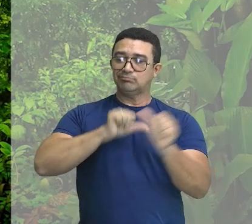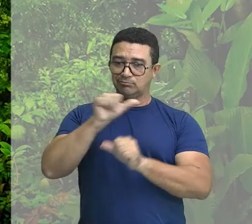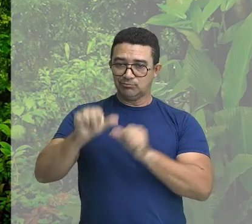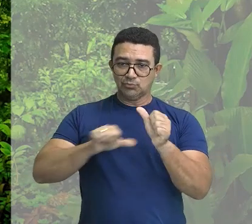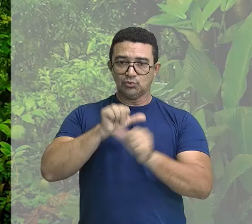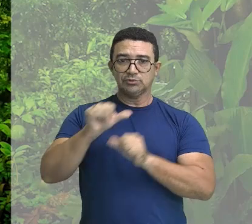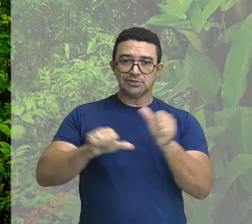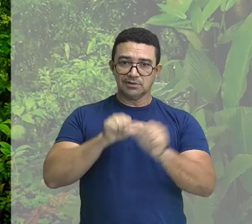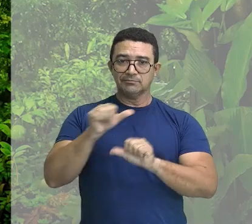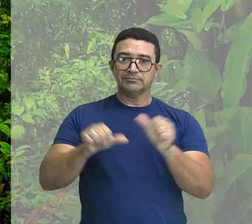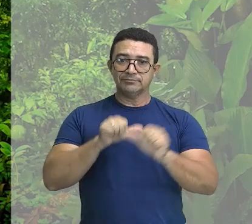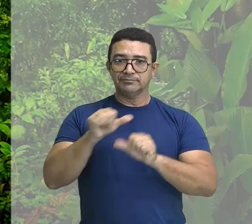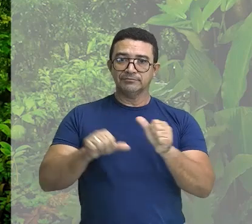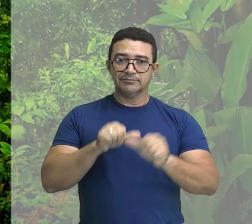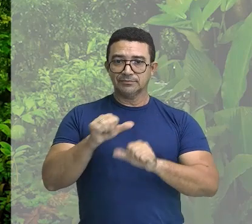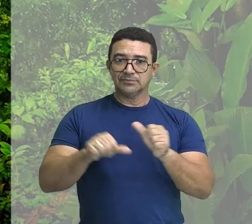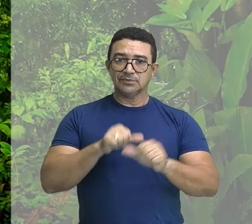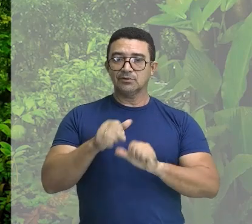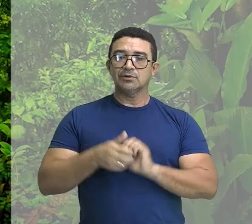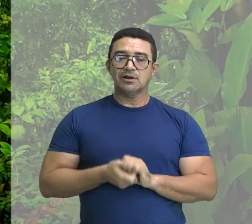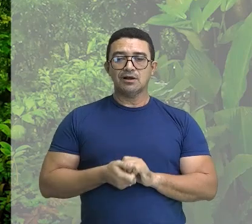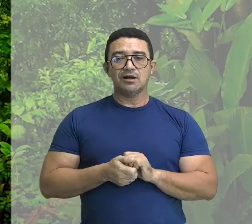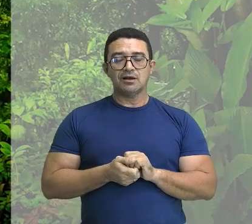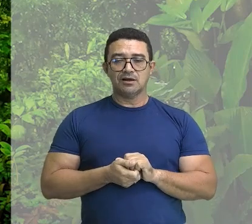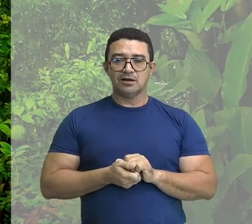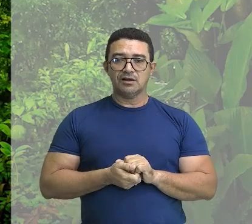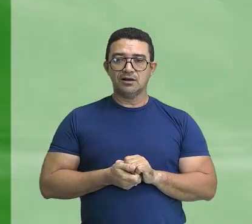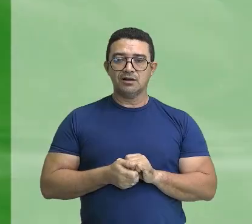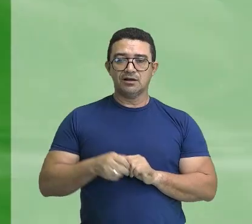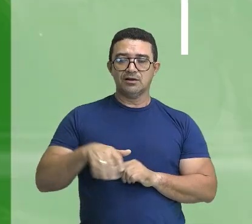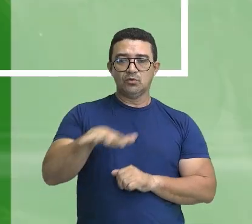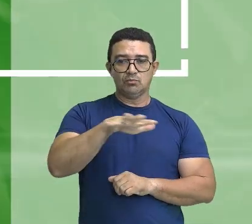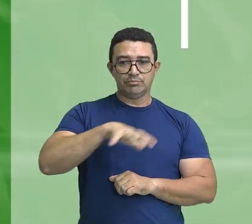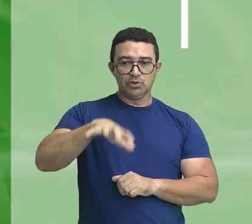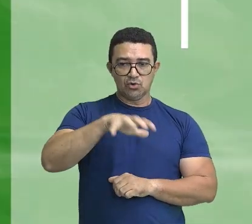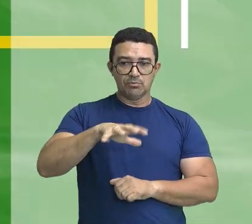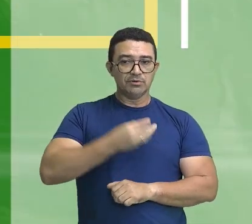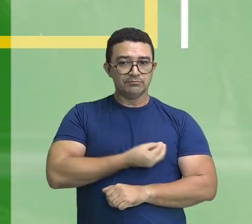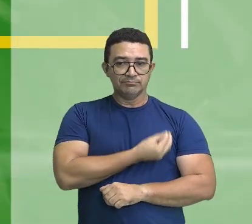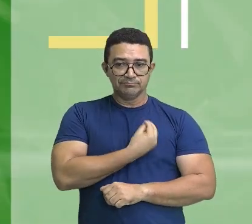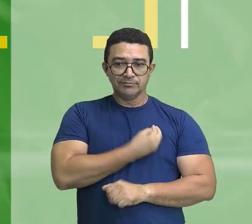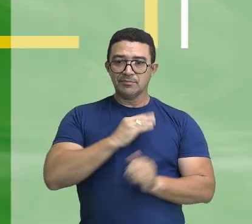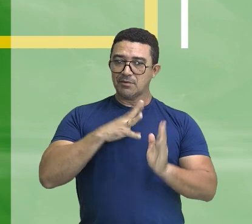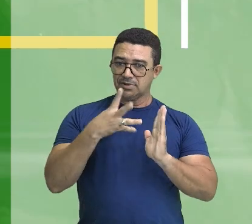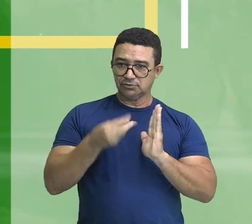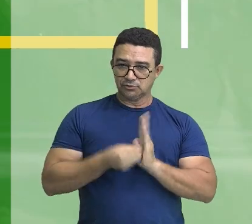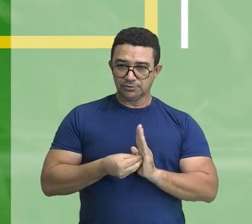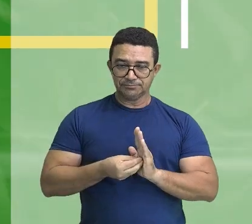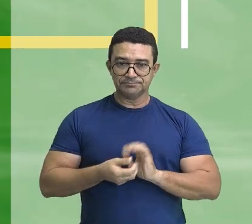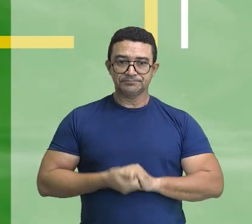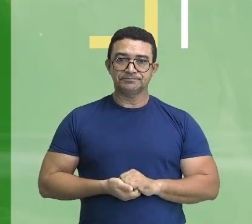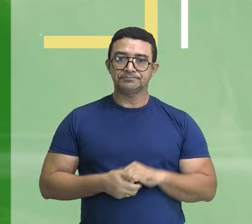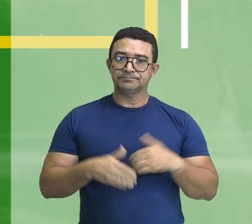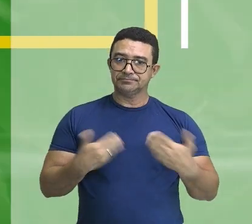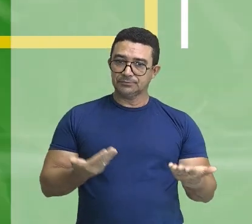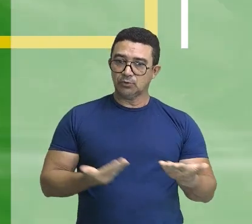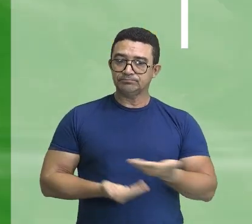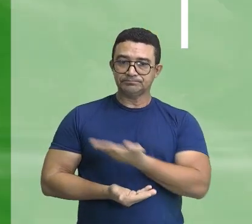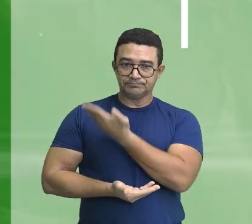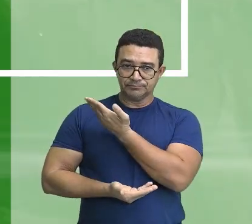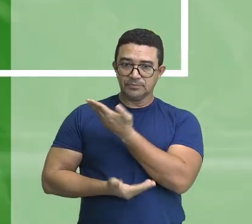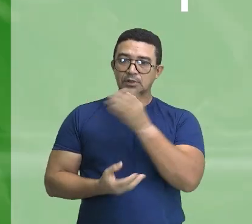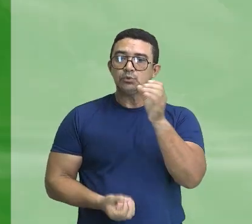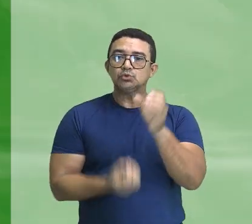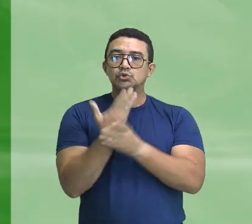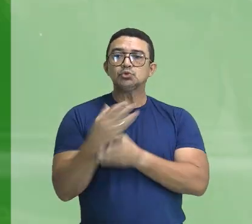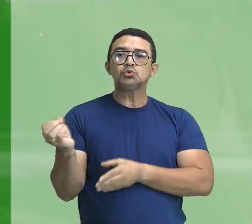com relação a esse bioma que é a Amazônia. Em 1997, no Protocolo de Quioto, surgiu um